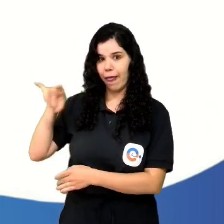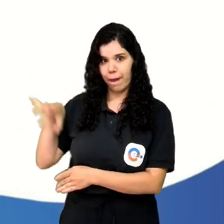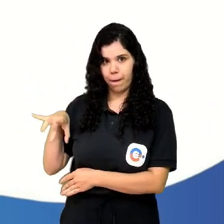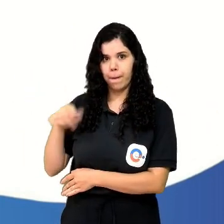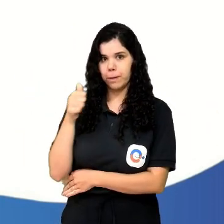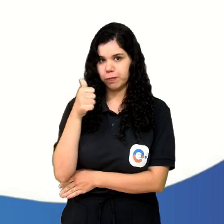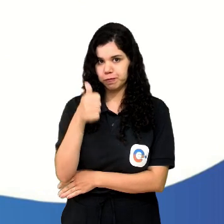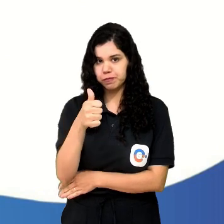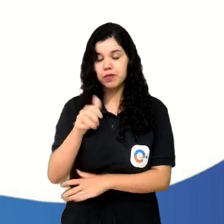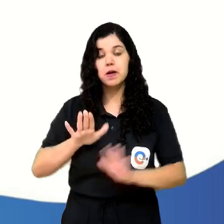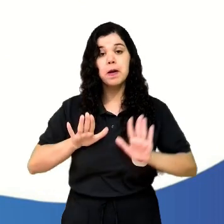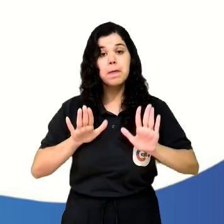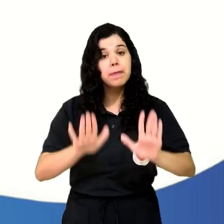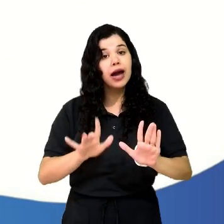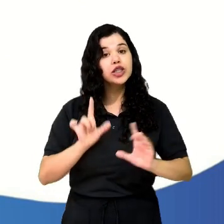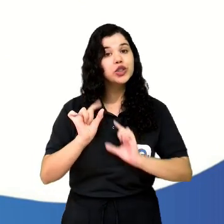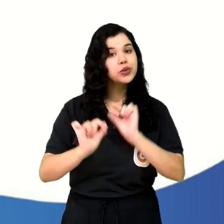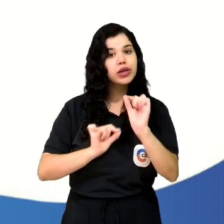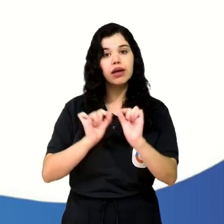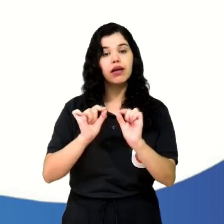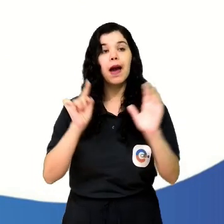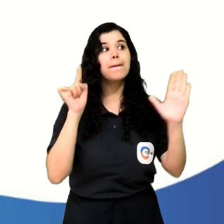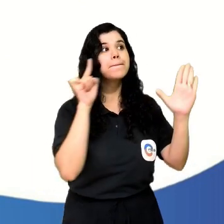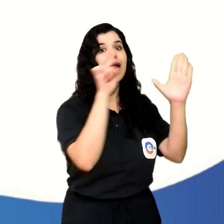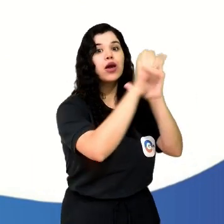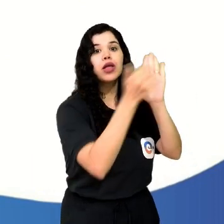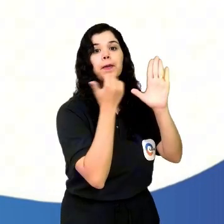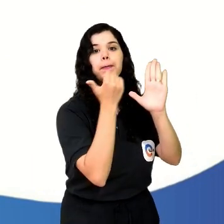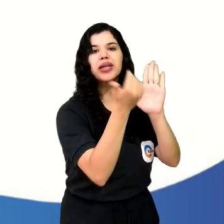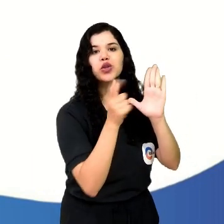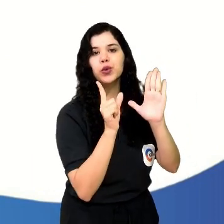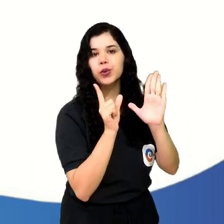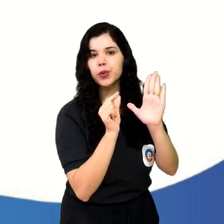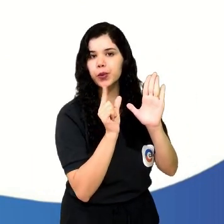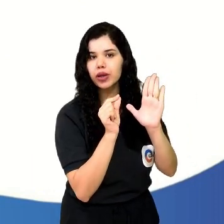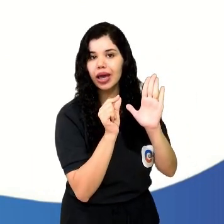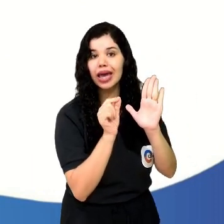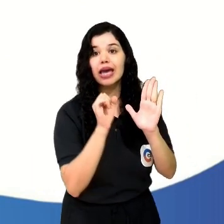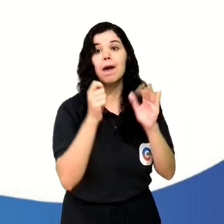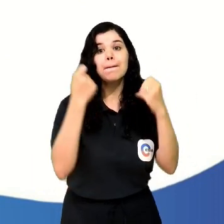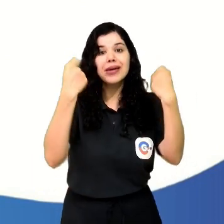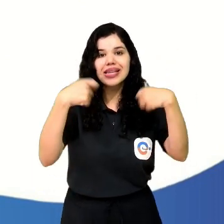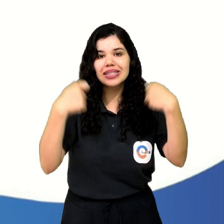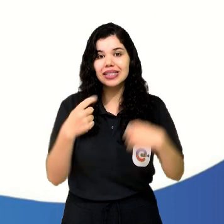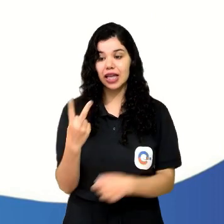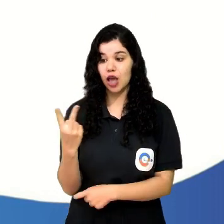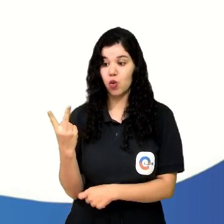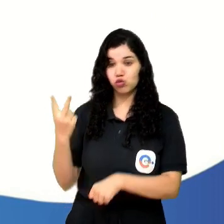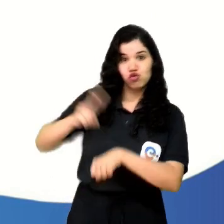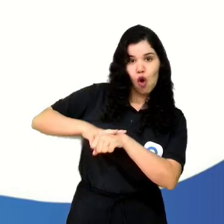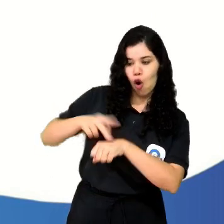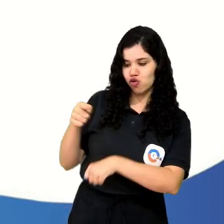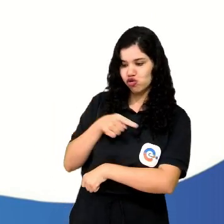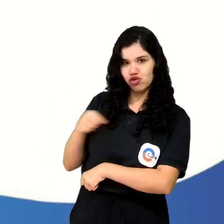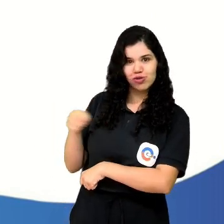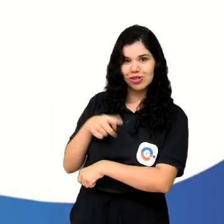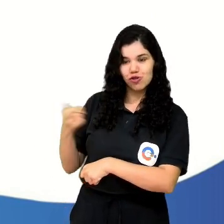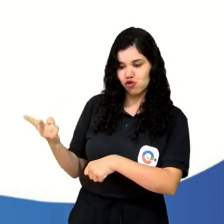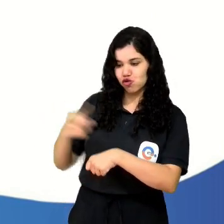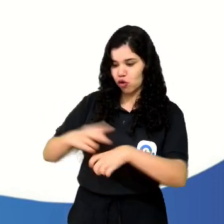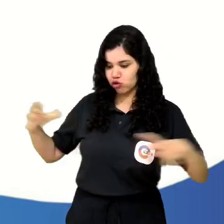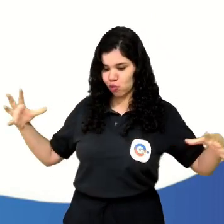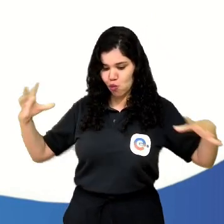potes. Só que, olha o que a questão pediu aqui, ó. Considerando os 2 potes como sendo